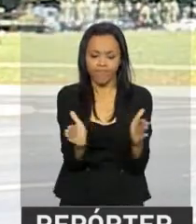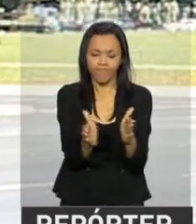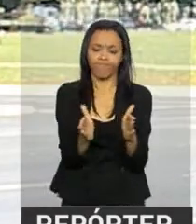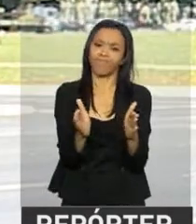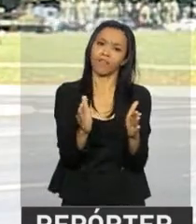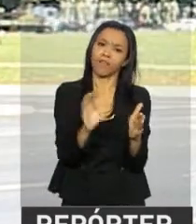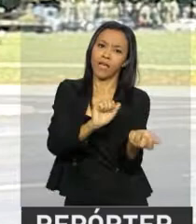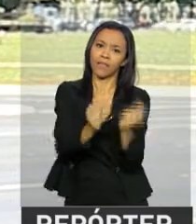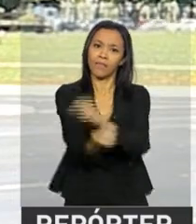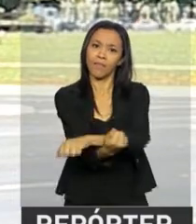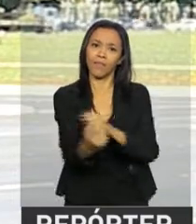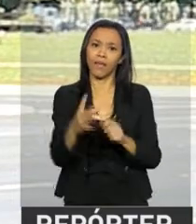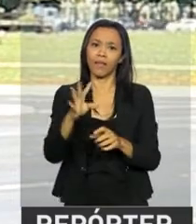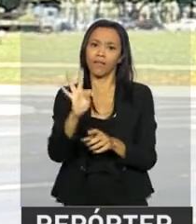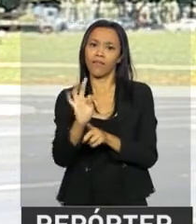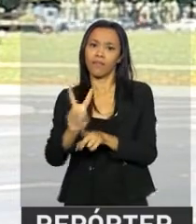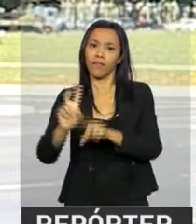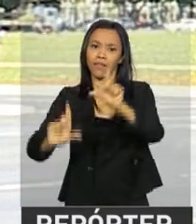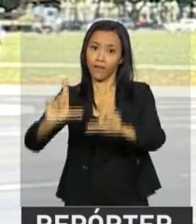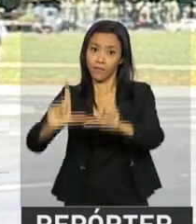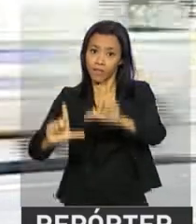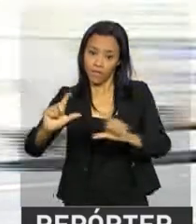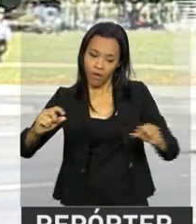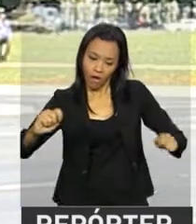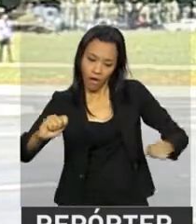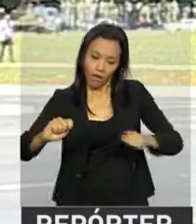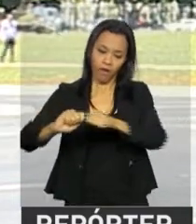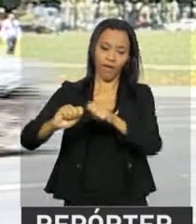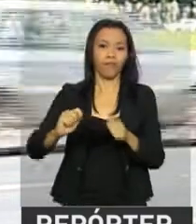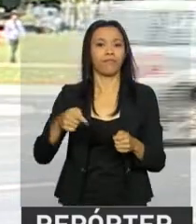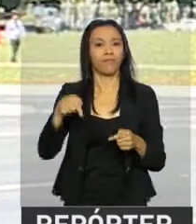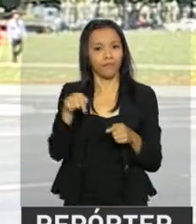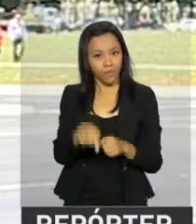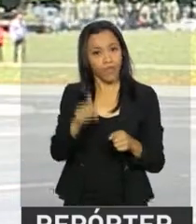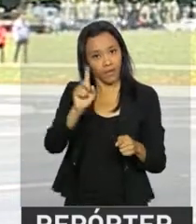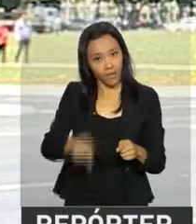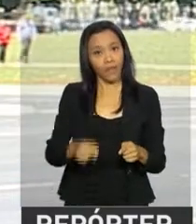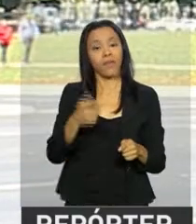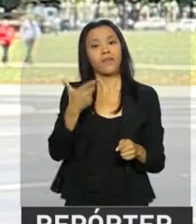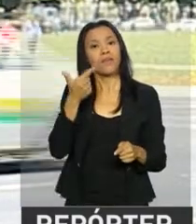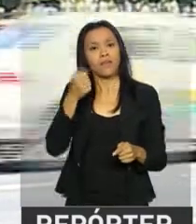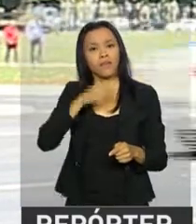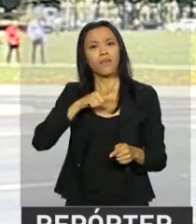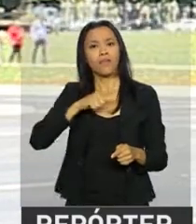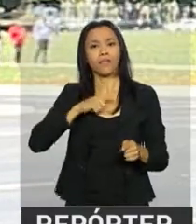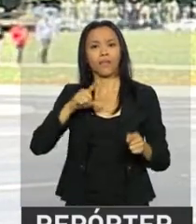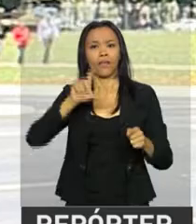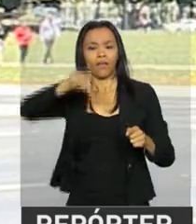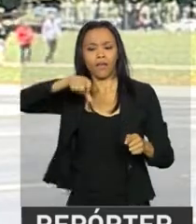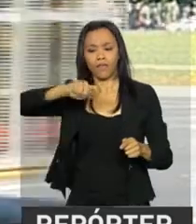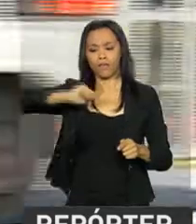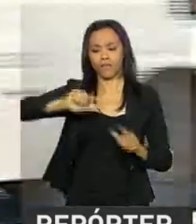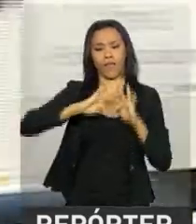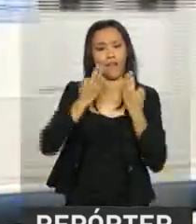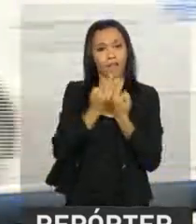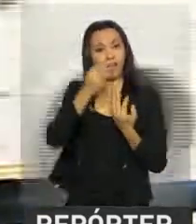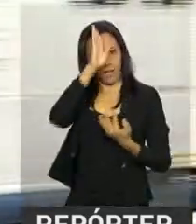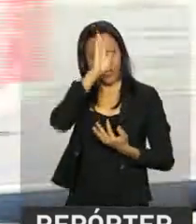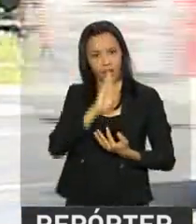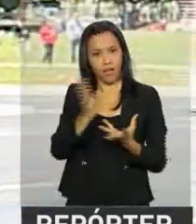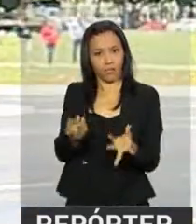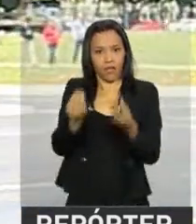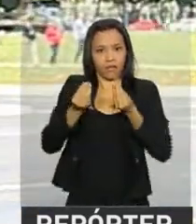TV digital para famílias de baixa renda do Cadastro Único do governo federal e para beneficiários do Bolsa